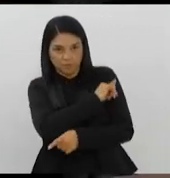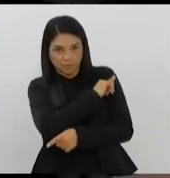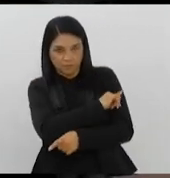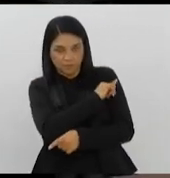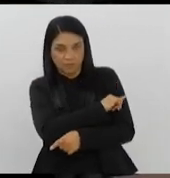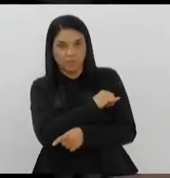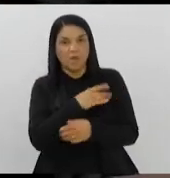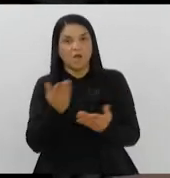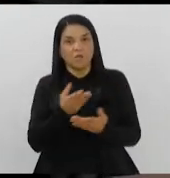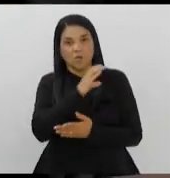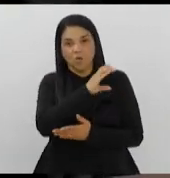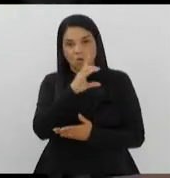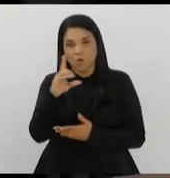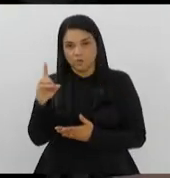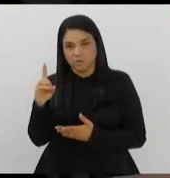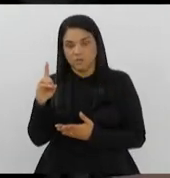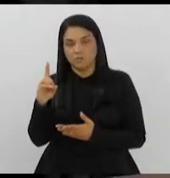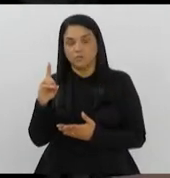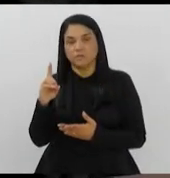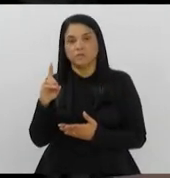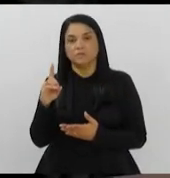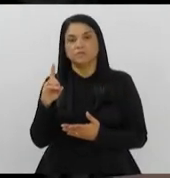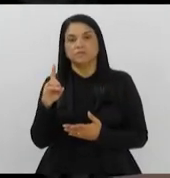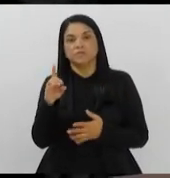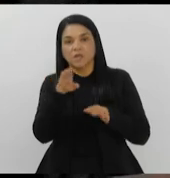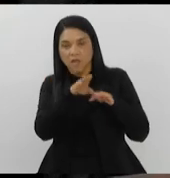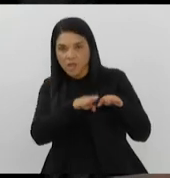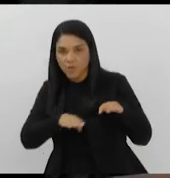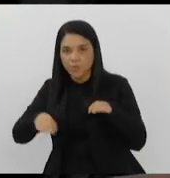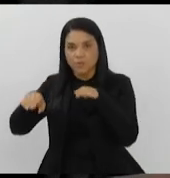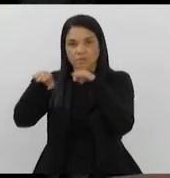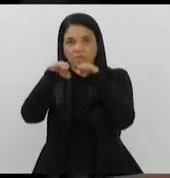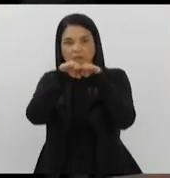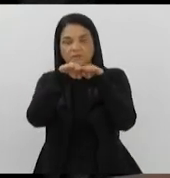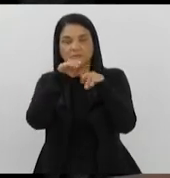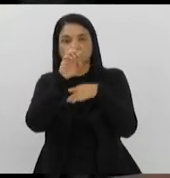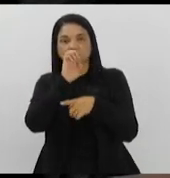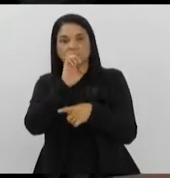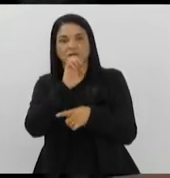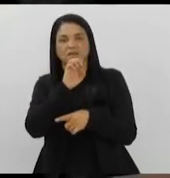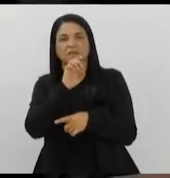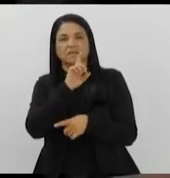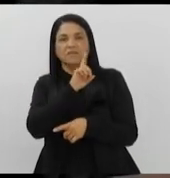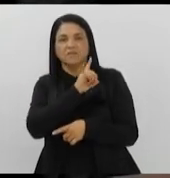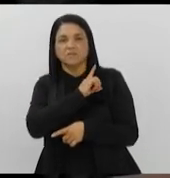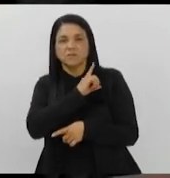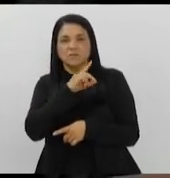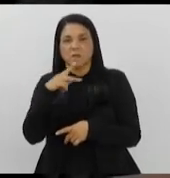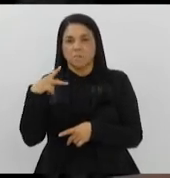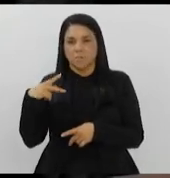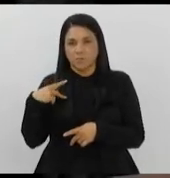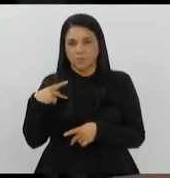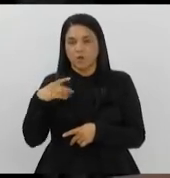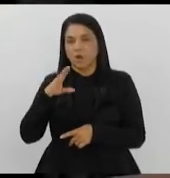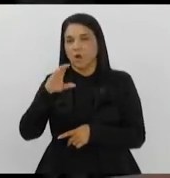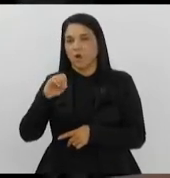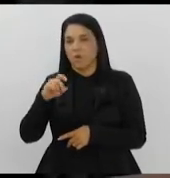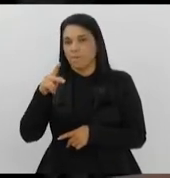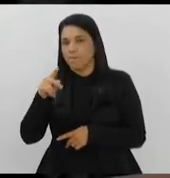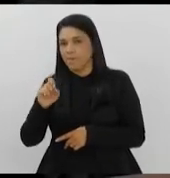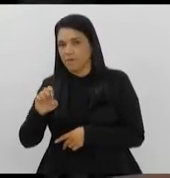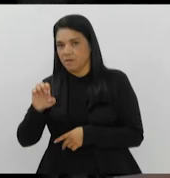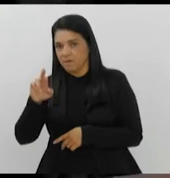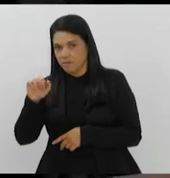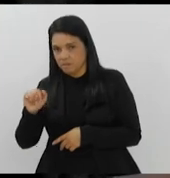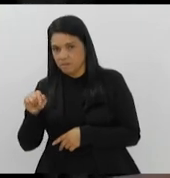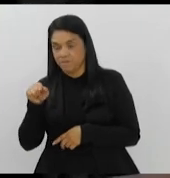atualmente coordenadora de promoção da equidade do Rio de Janeiro, da Defensoria, coopera, né? Também